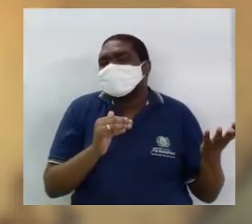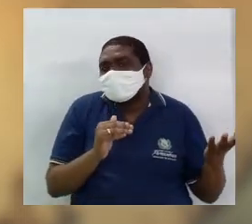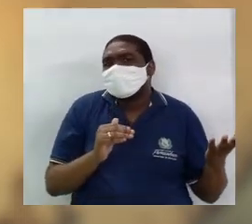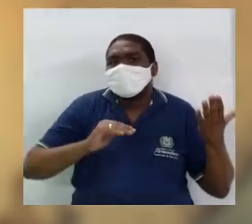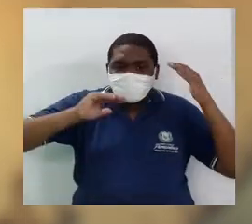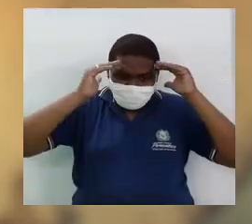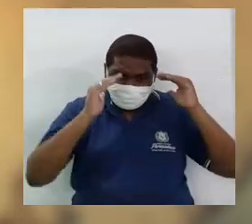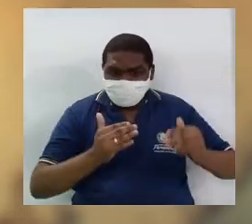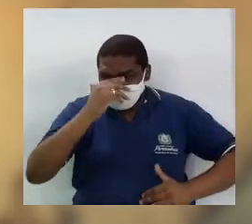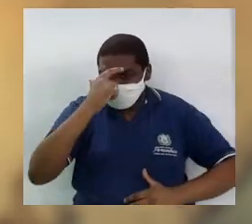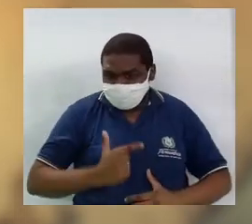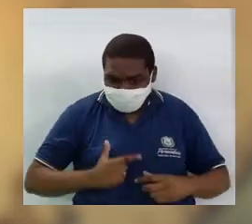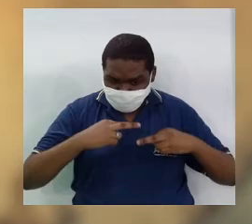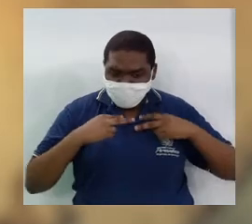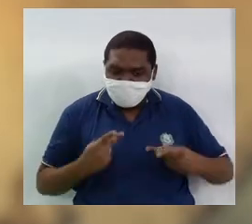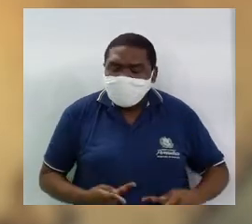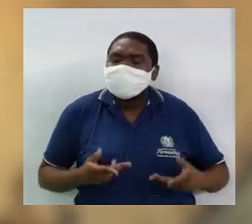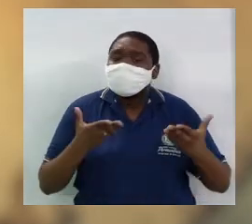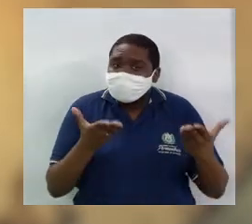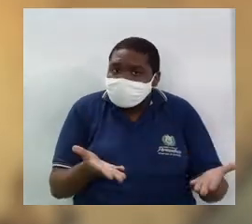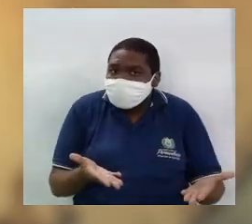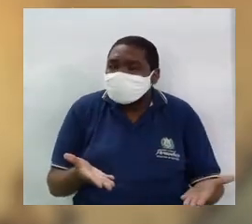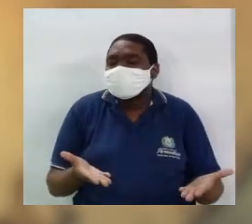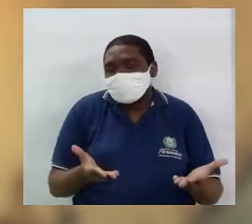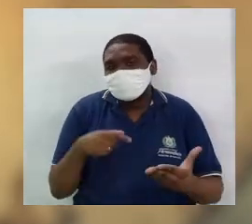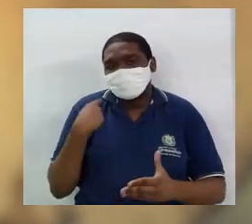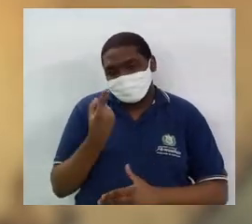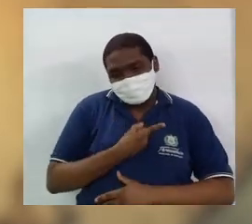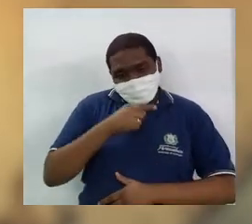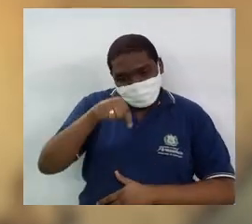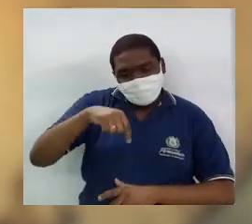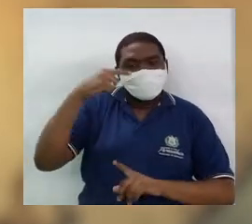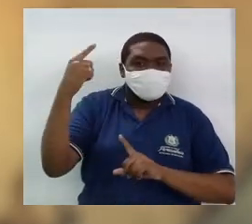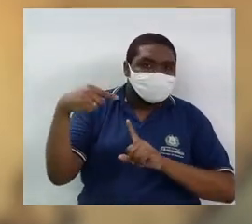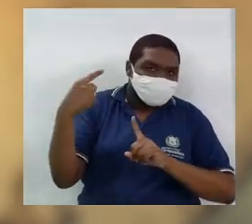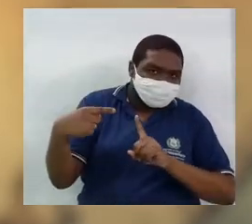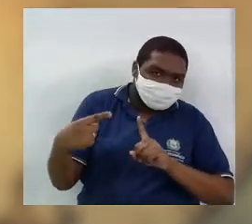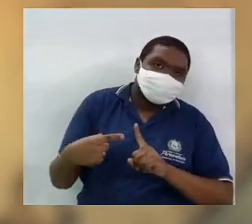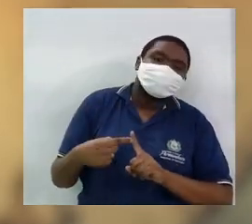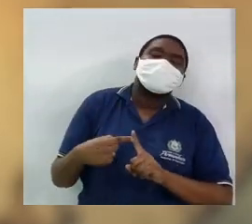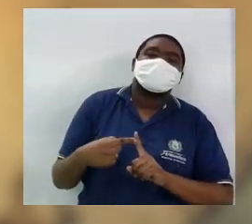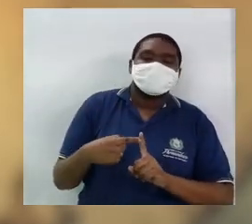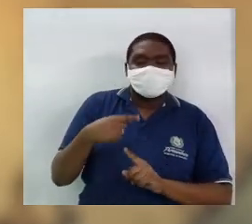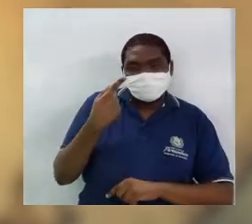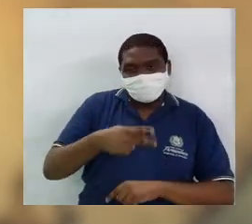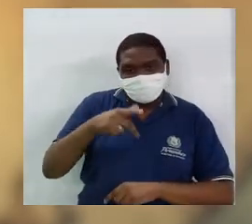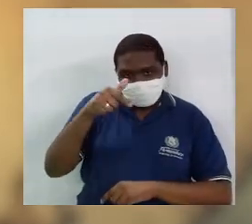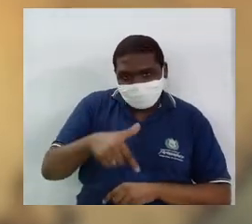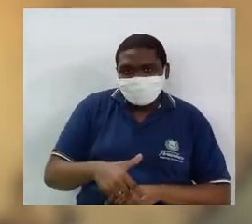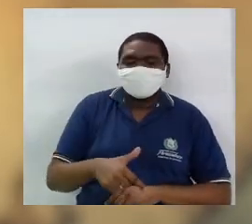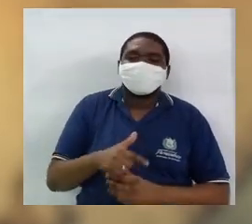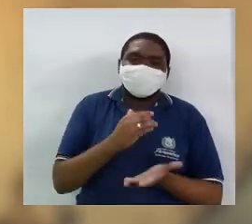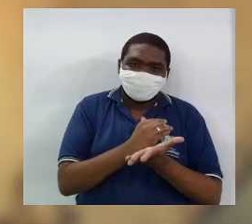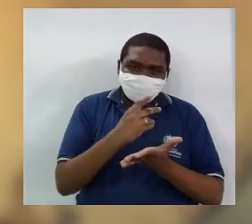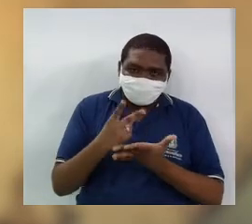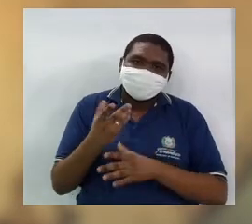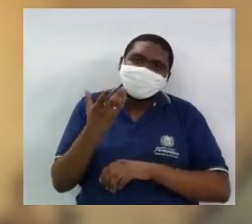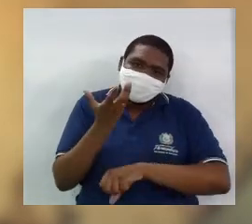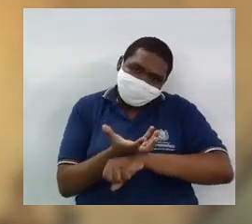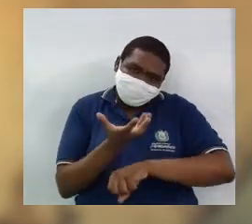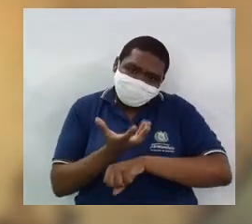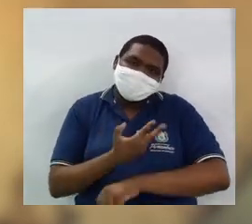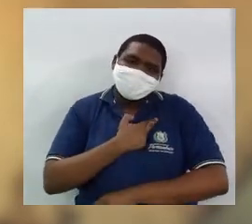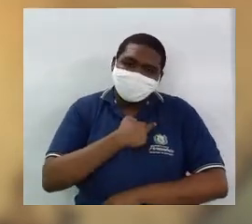respeito ao humano, justamente isso é o que nós buscamos em nosso componente. Então,